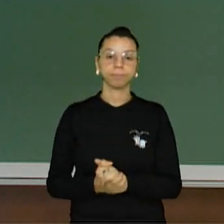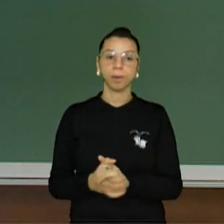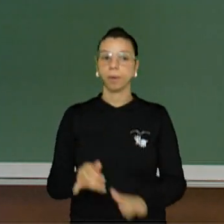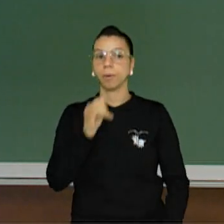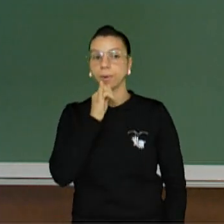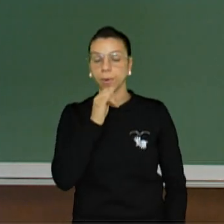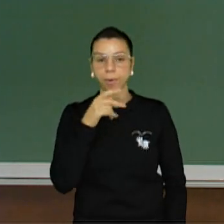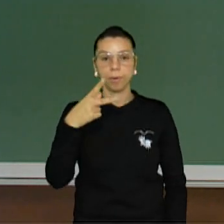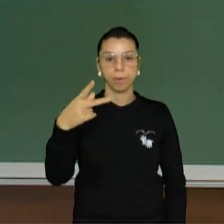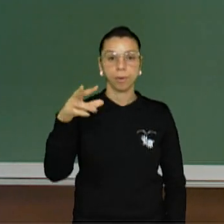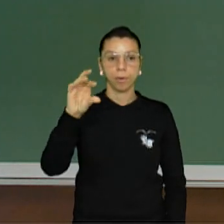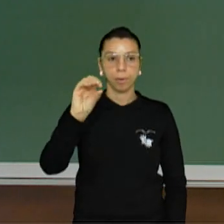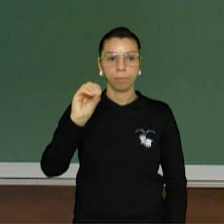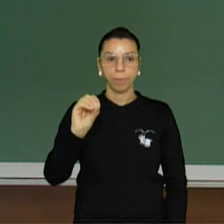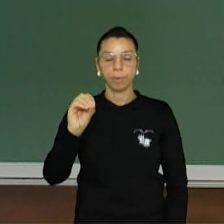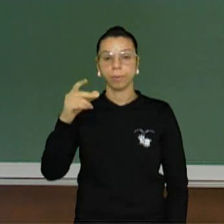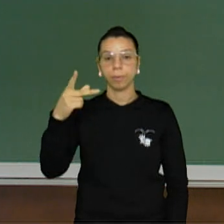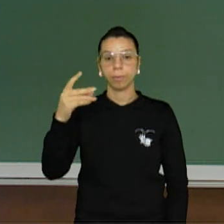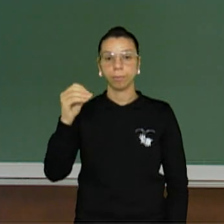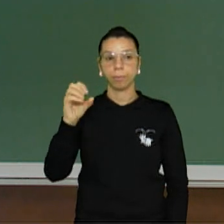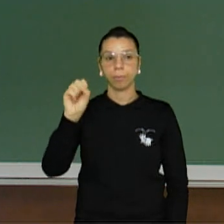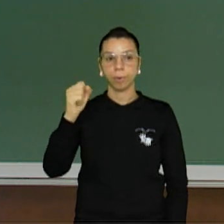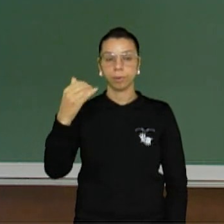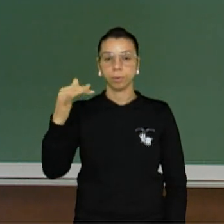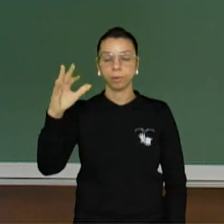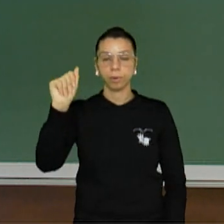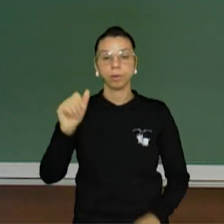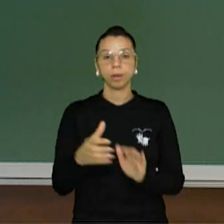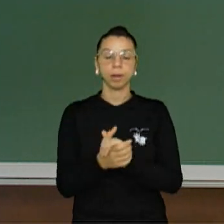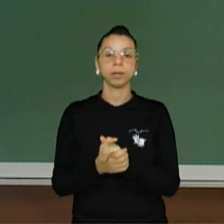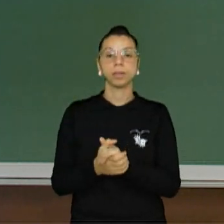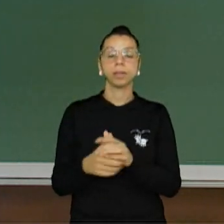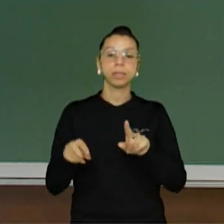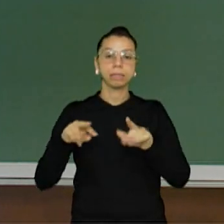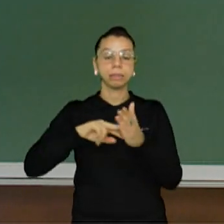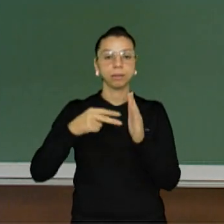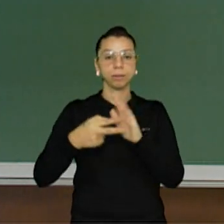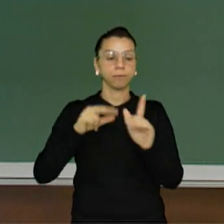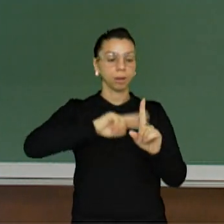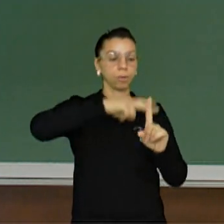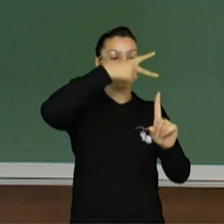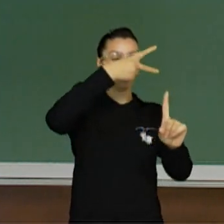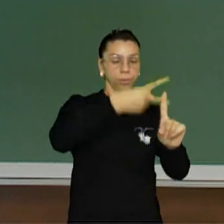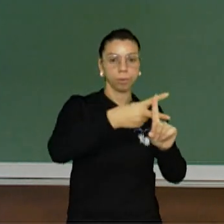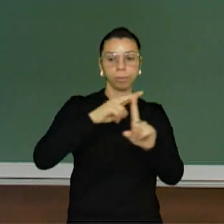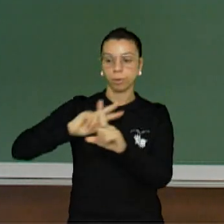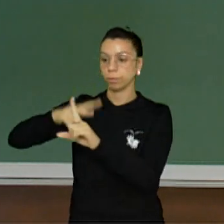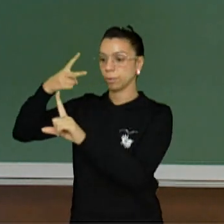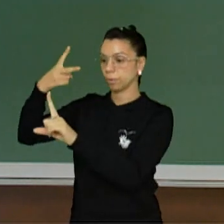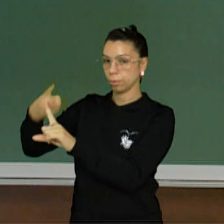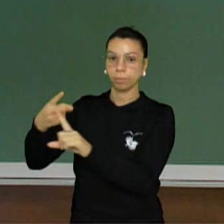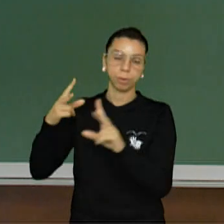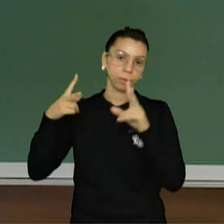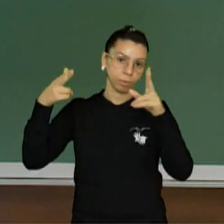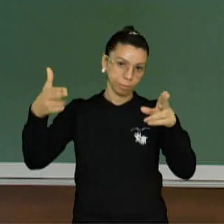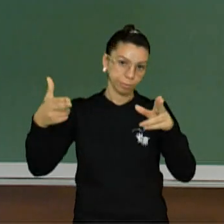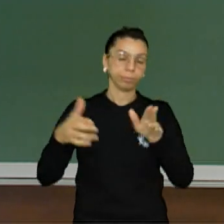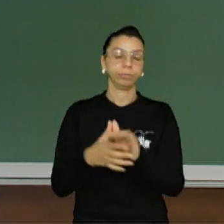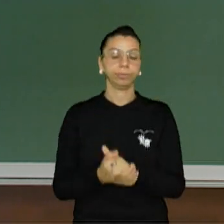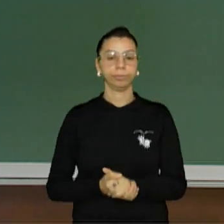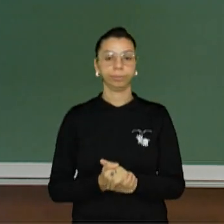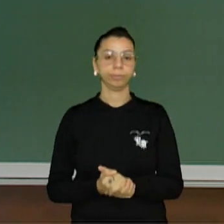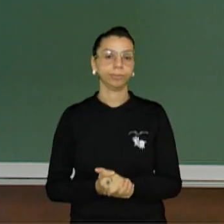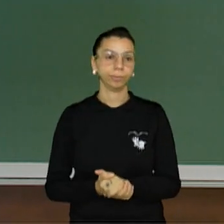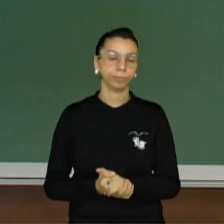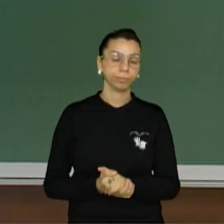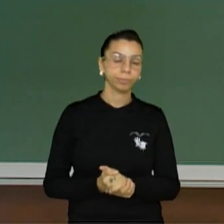de proporcionalidade. Coloquei o dobro de 5 e o dobro de 3, certo? Mas olhando lá numa